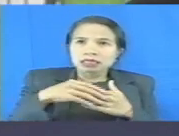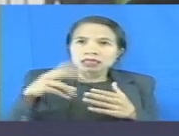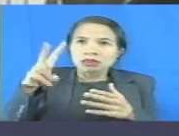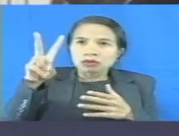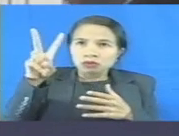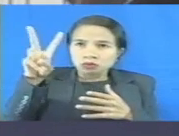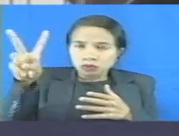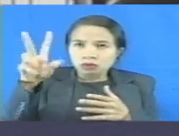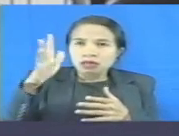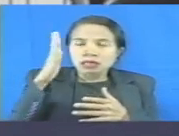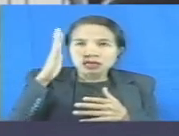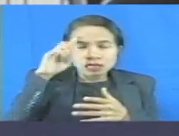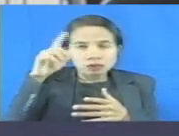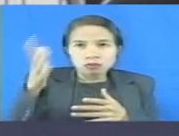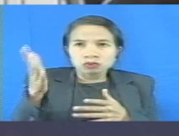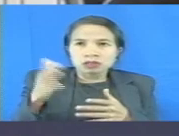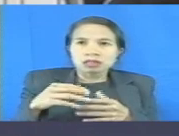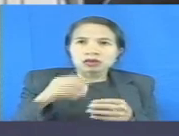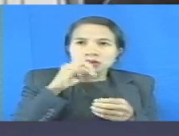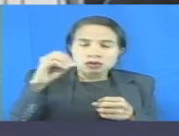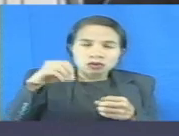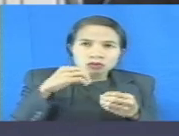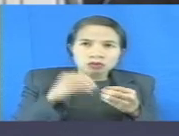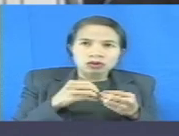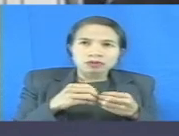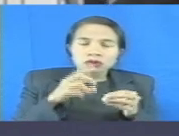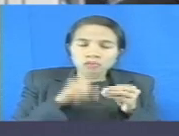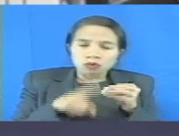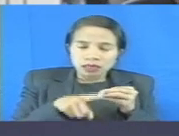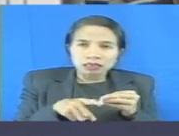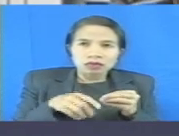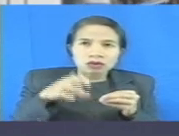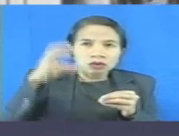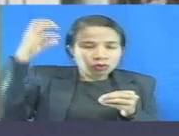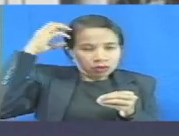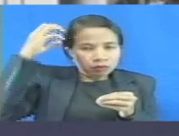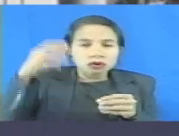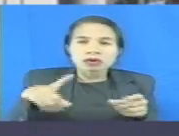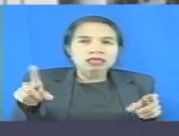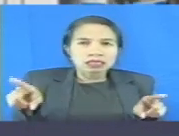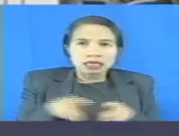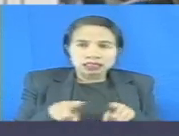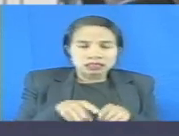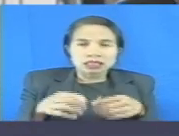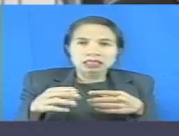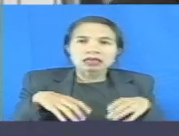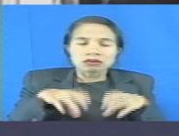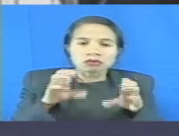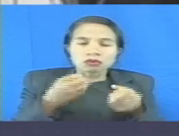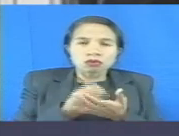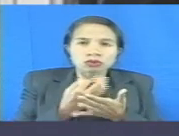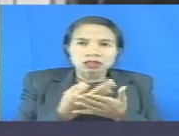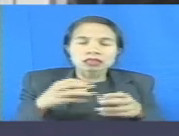net $2.50. Ona ba repoil ho tomat ini harga normal usi pasaran. Tambah agora ya tempo udang